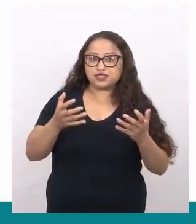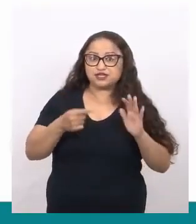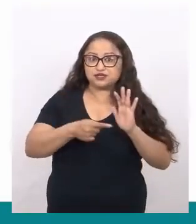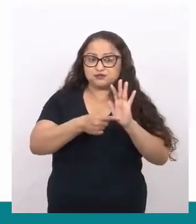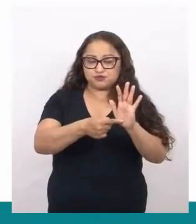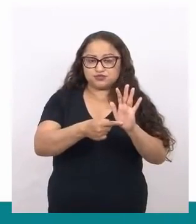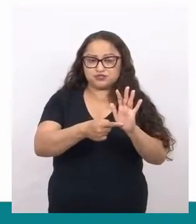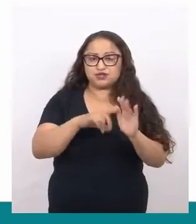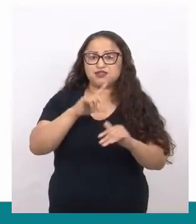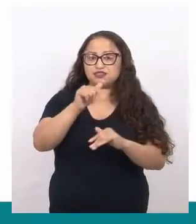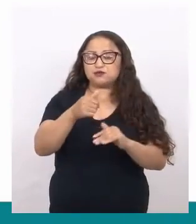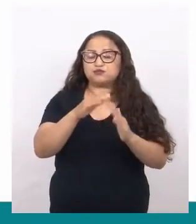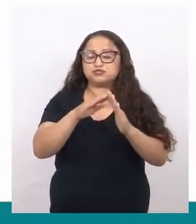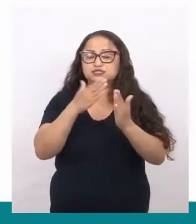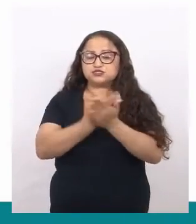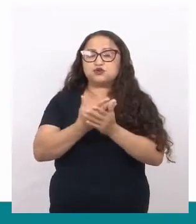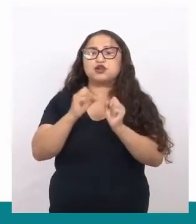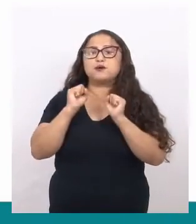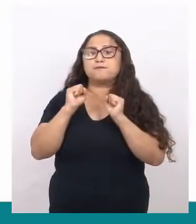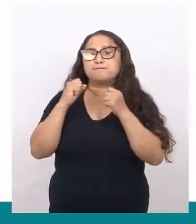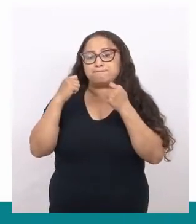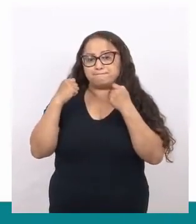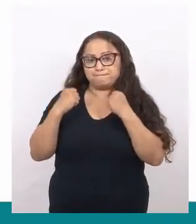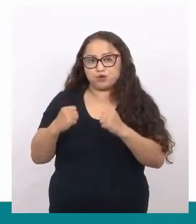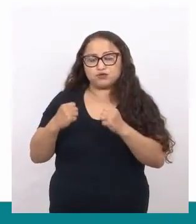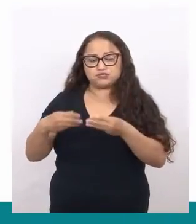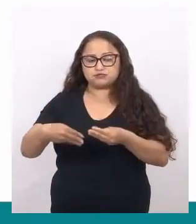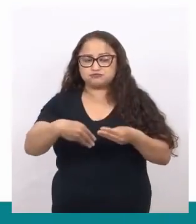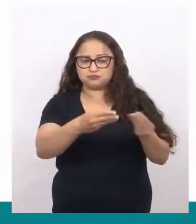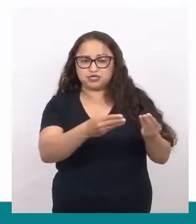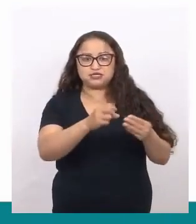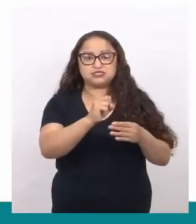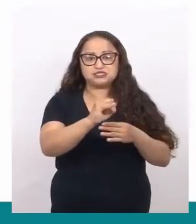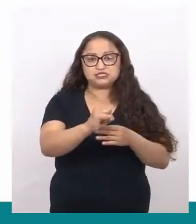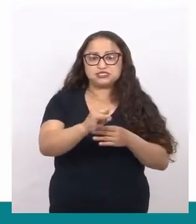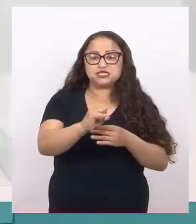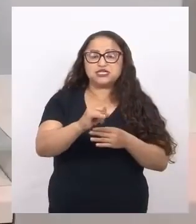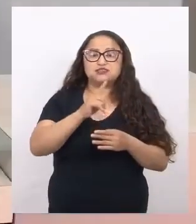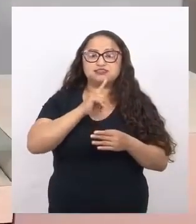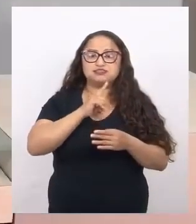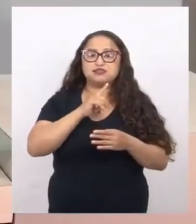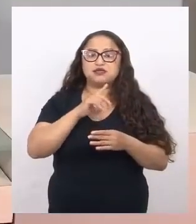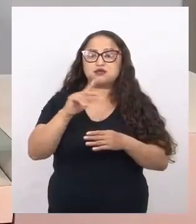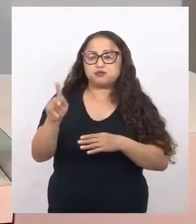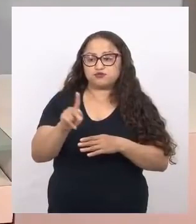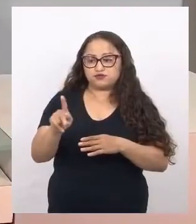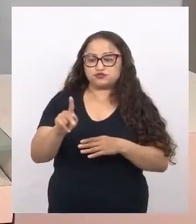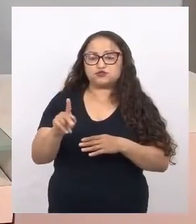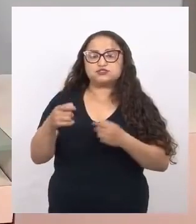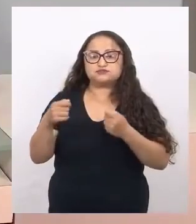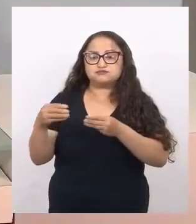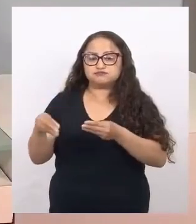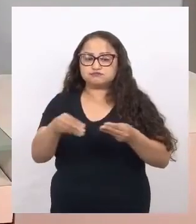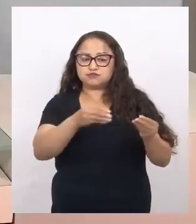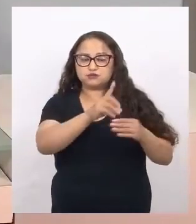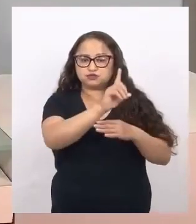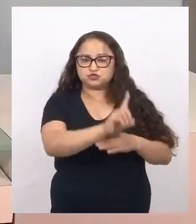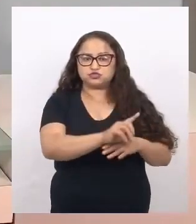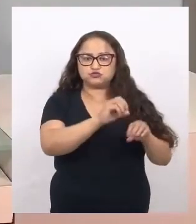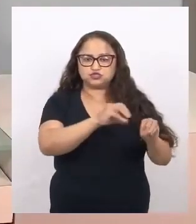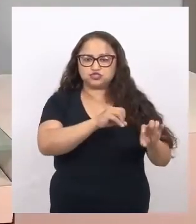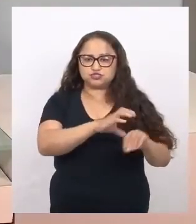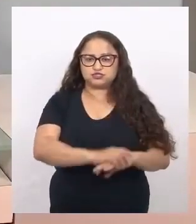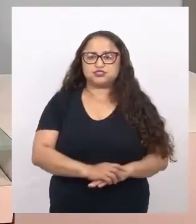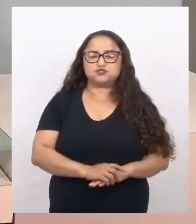depois a escola consiga fazer atribuição, se sobrar aula ou sobrar professor, isso tem que ir certinho para a diretoria de ensino. Então, o dia 29 é